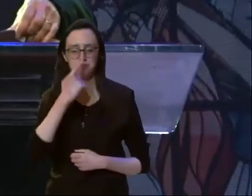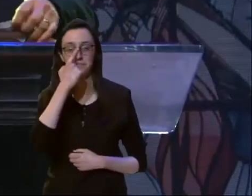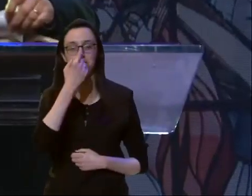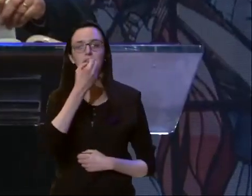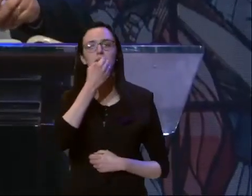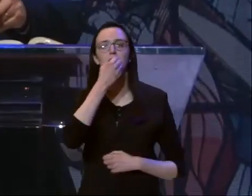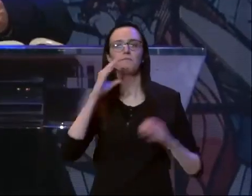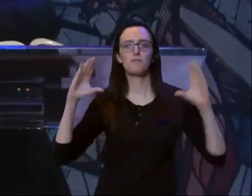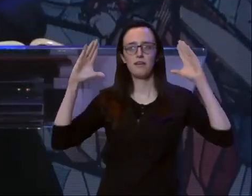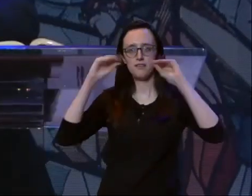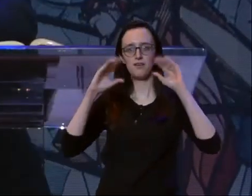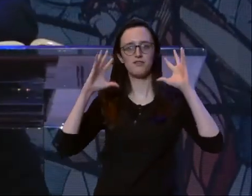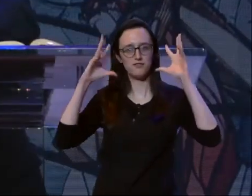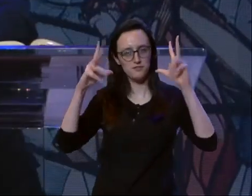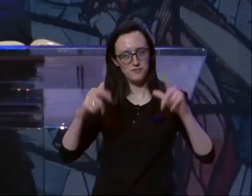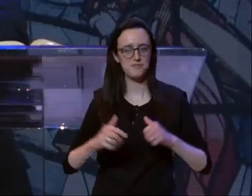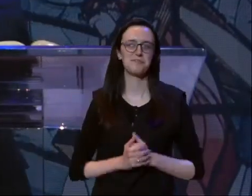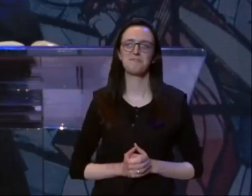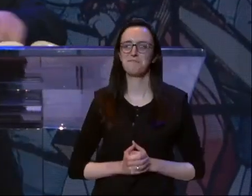Boa noite a todos.